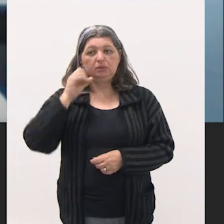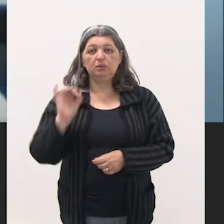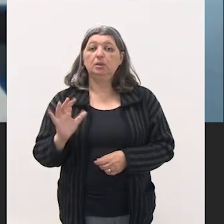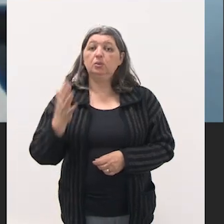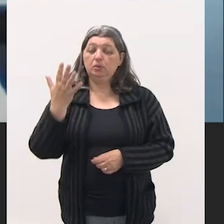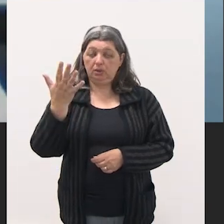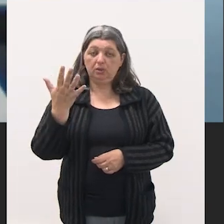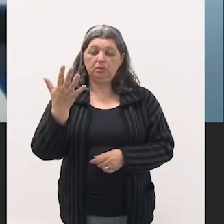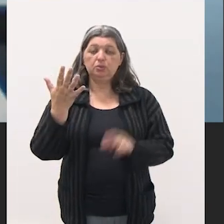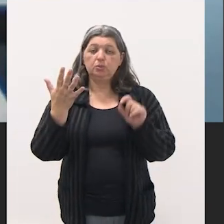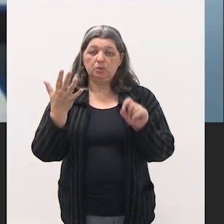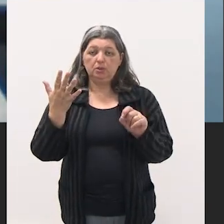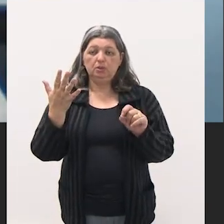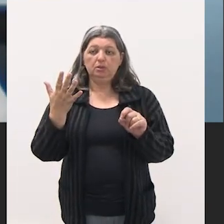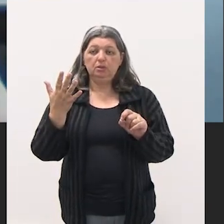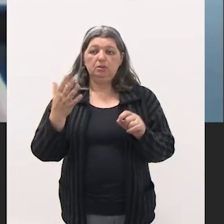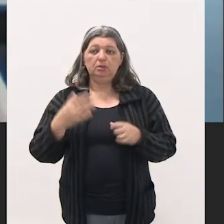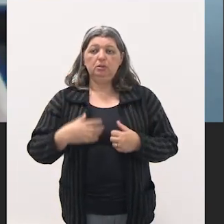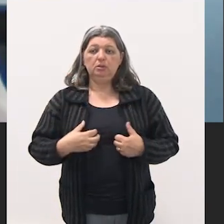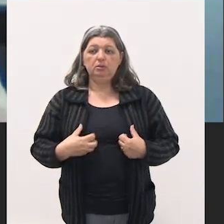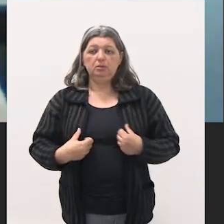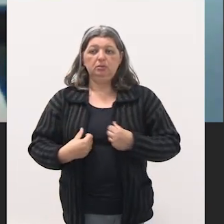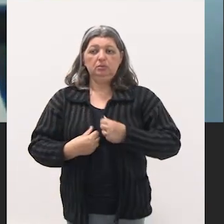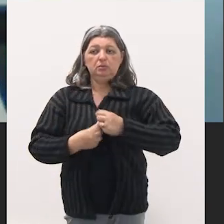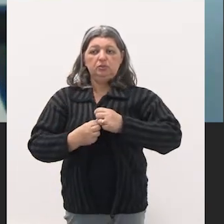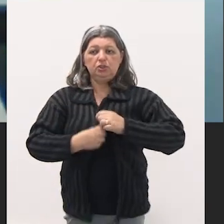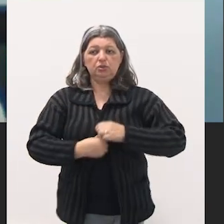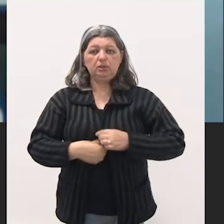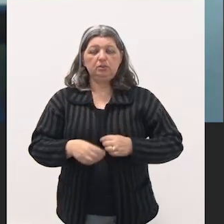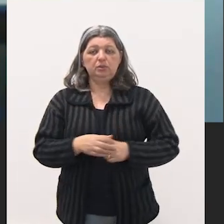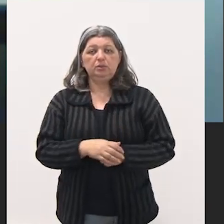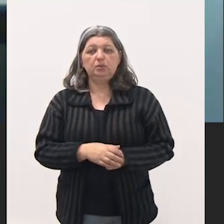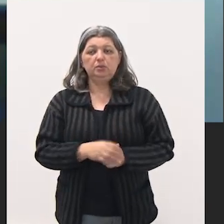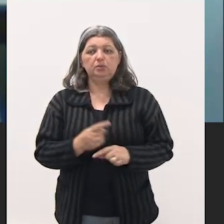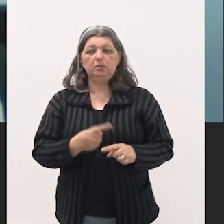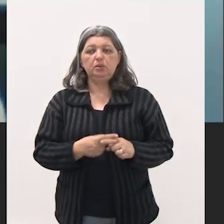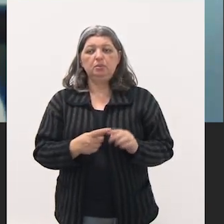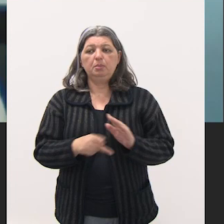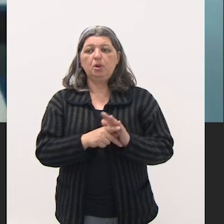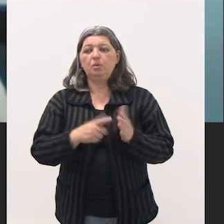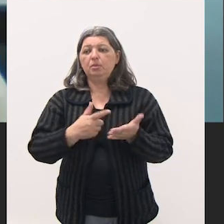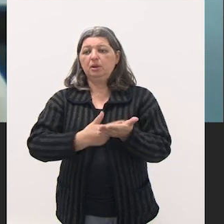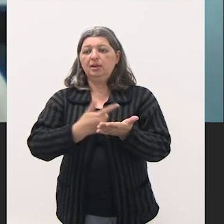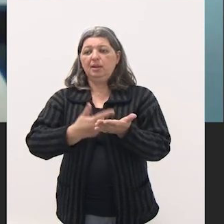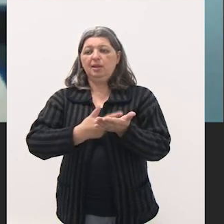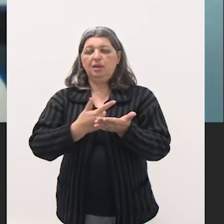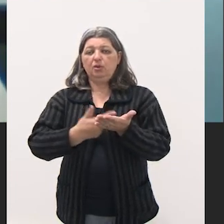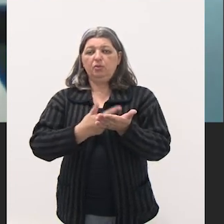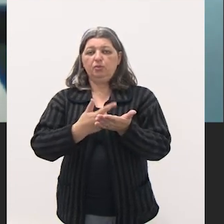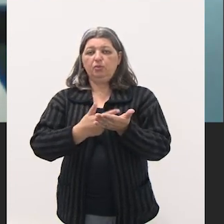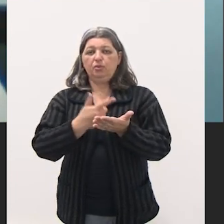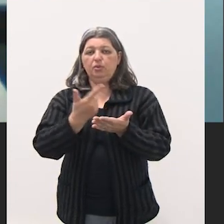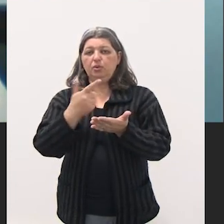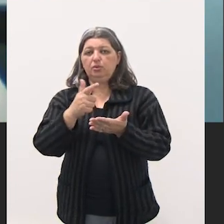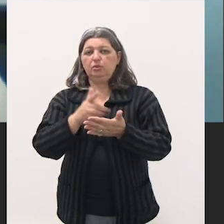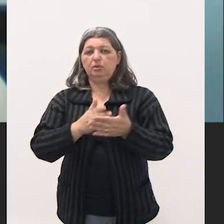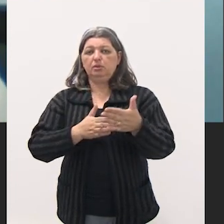acontece, eu tenho um livro que é esse Sábado Sem Barreiras. Nesse livro, eu